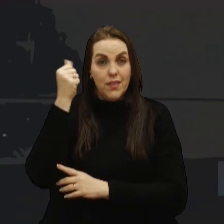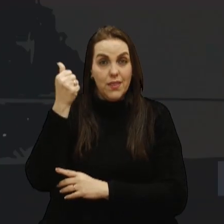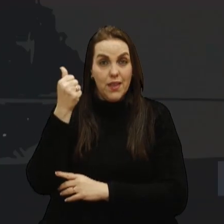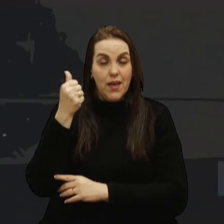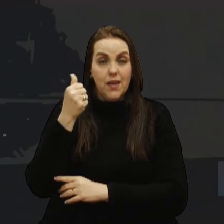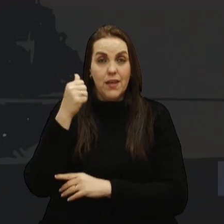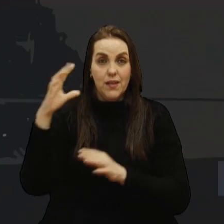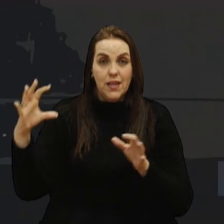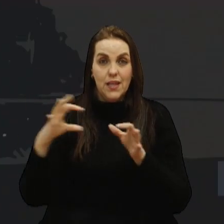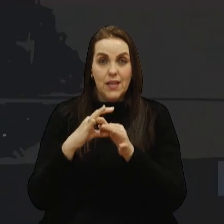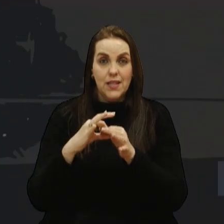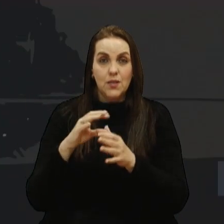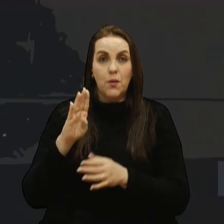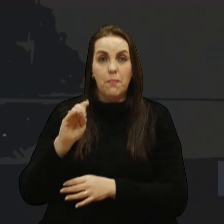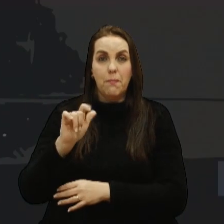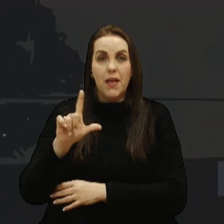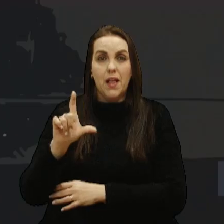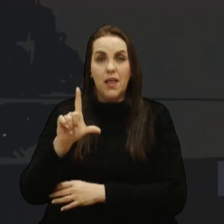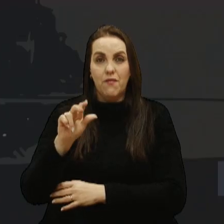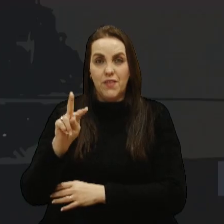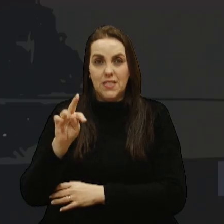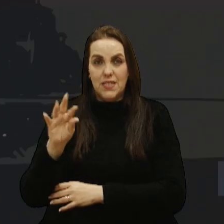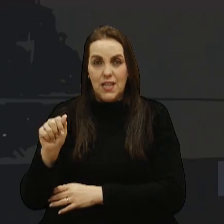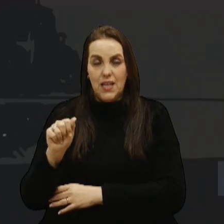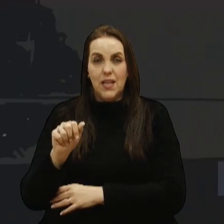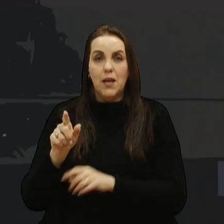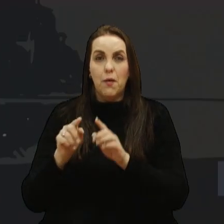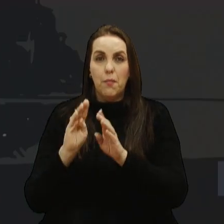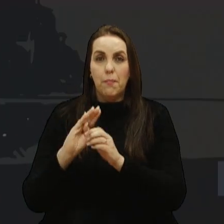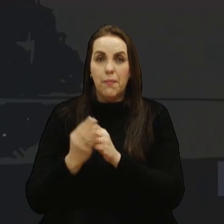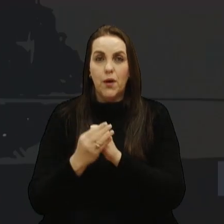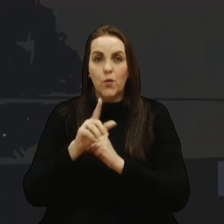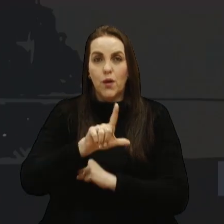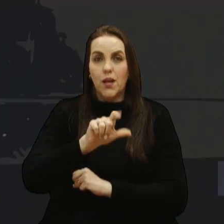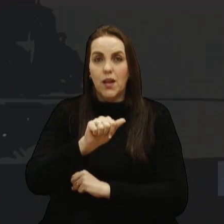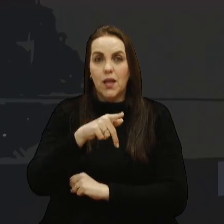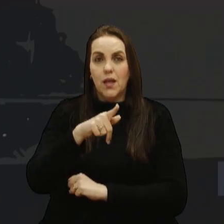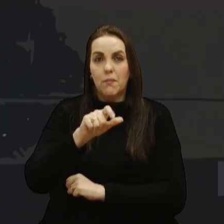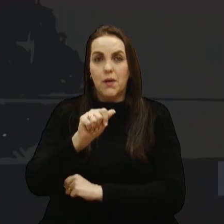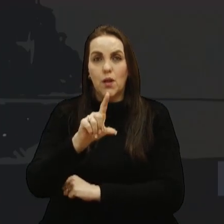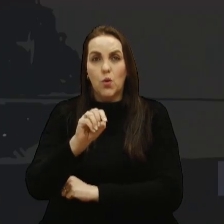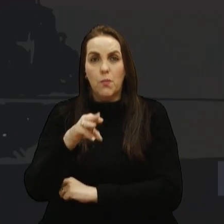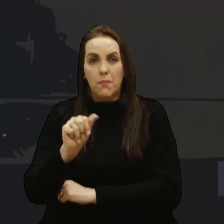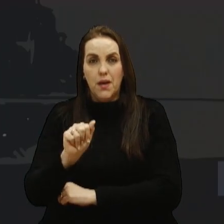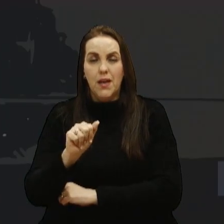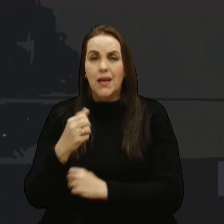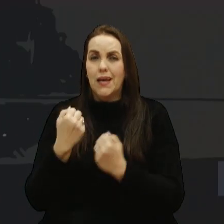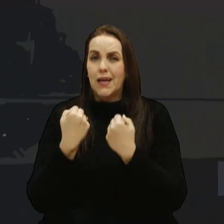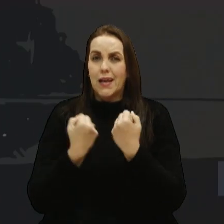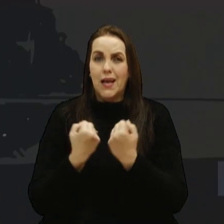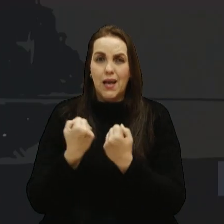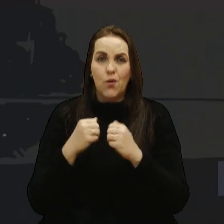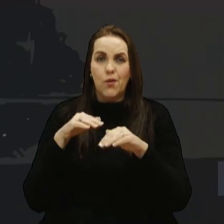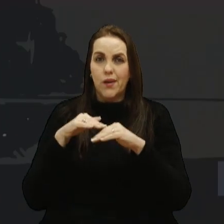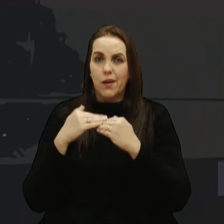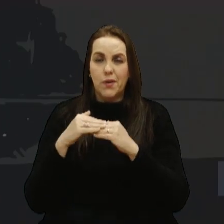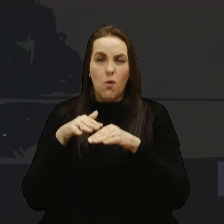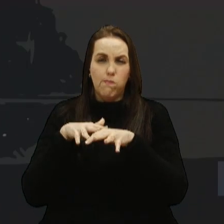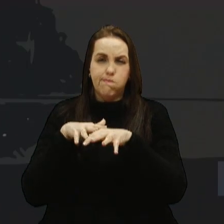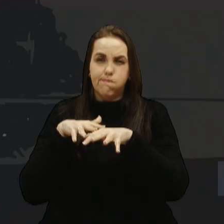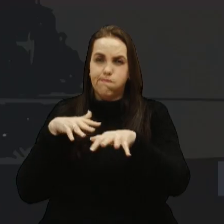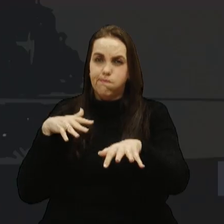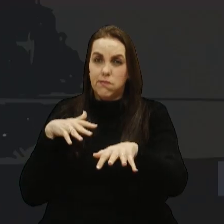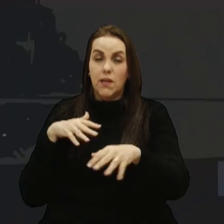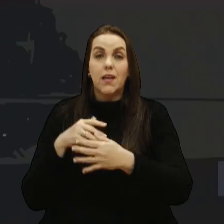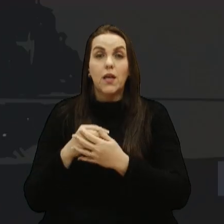com La Paloma, aquela região. Olha, aquilo é carro e caminhão um atrás do outro. Sabe, eu